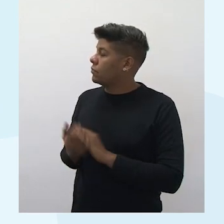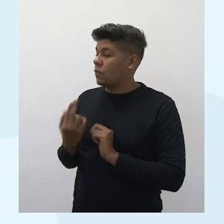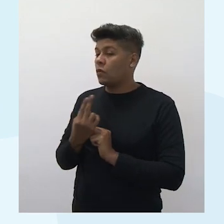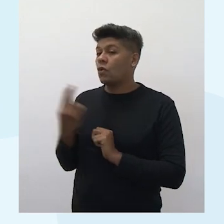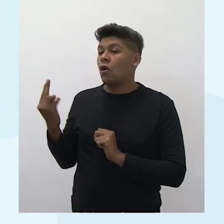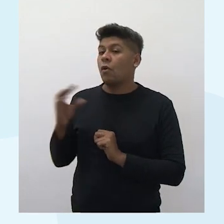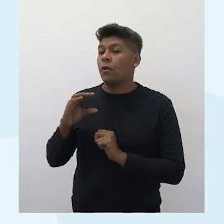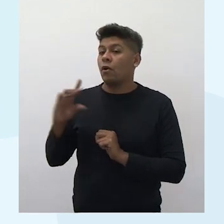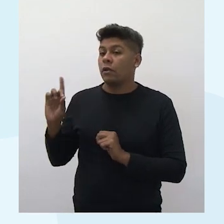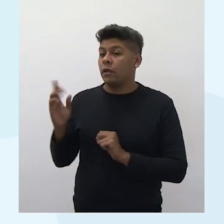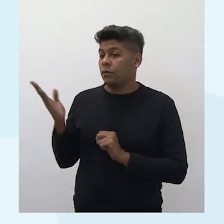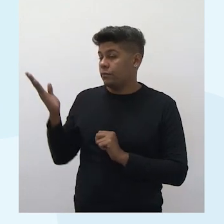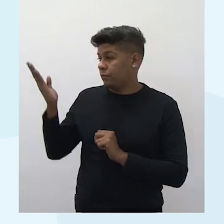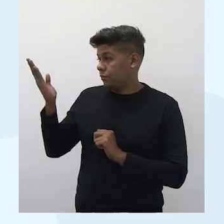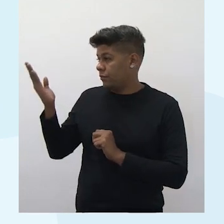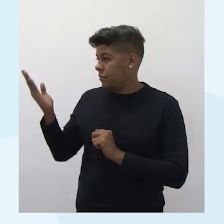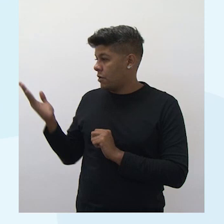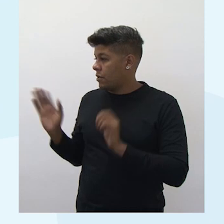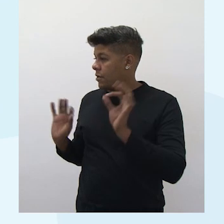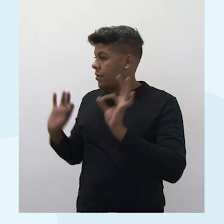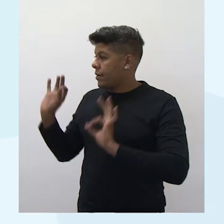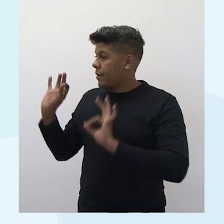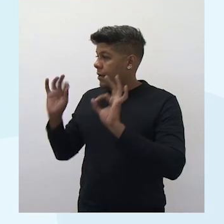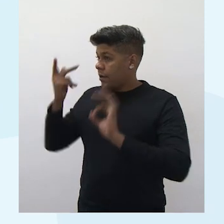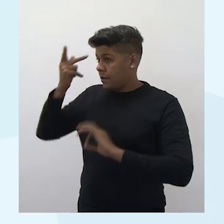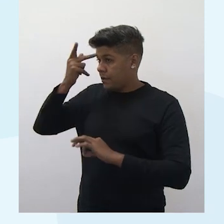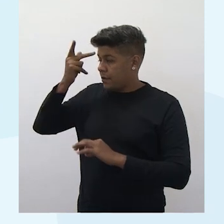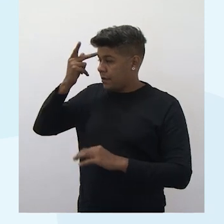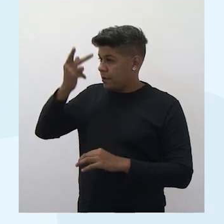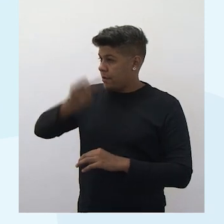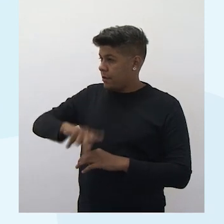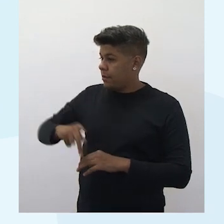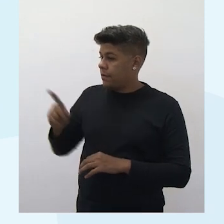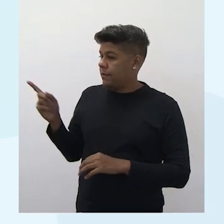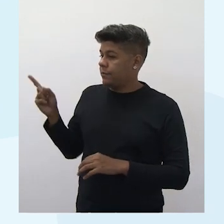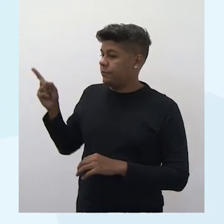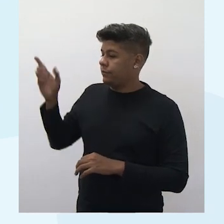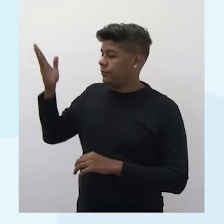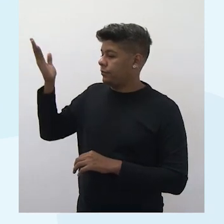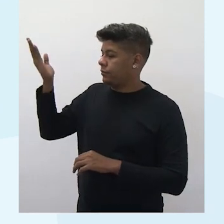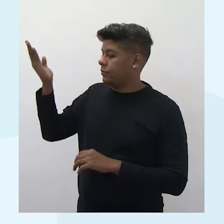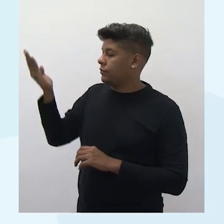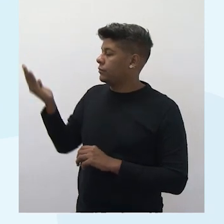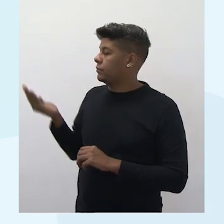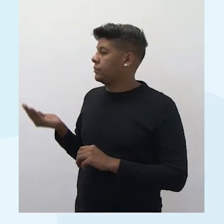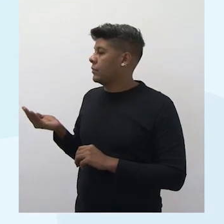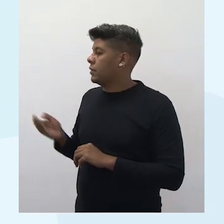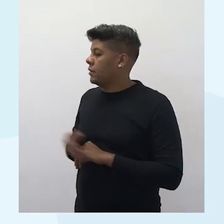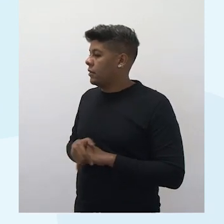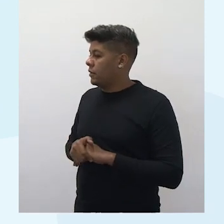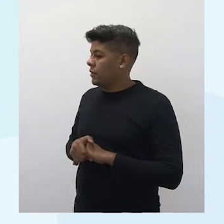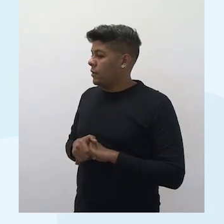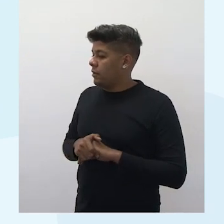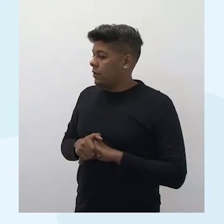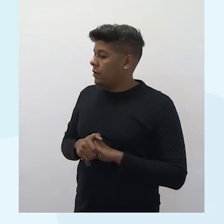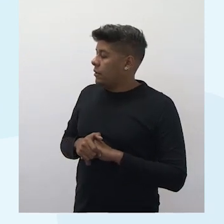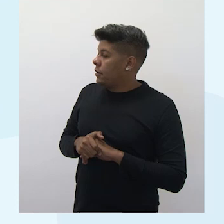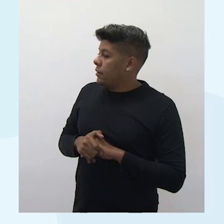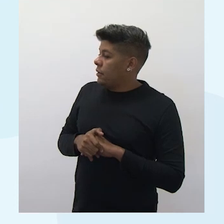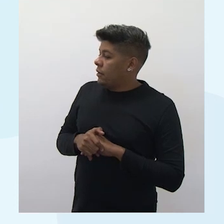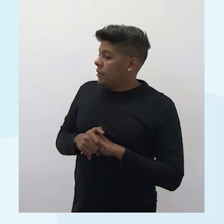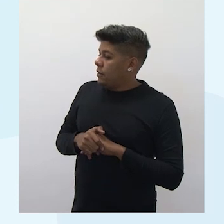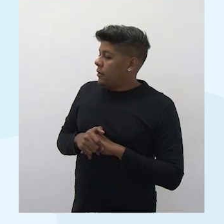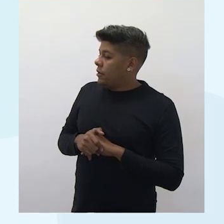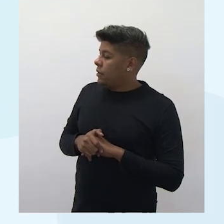Carlos, Aparecida, o Thomas, Marcelo, a Laura, Reinaldo, a Ana Catarina, a Maria Elisa e a